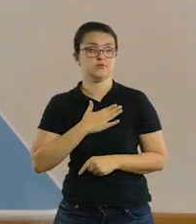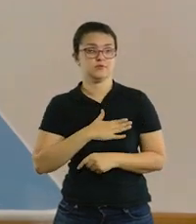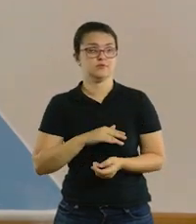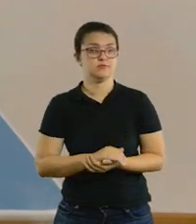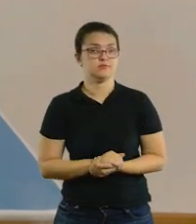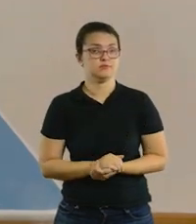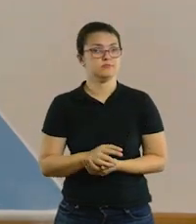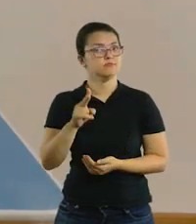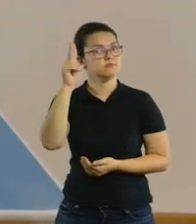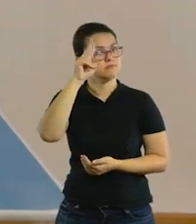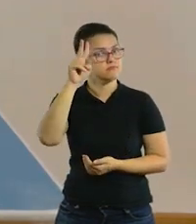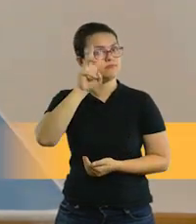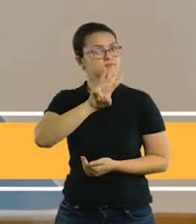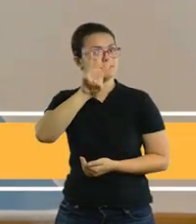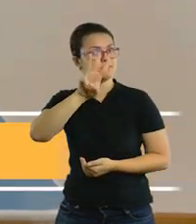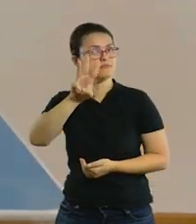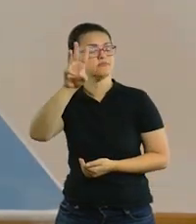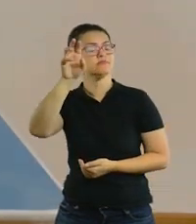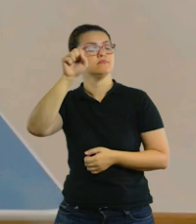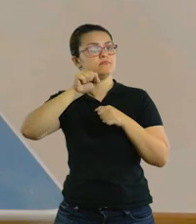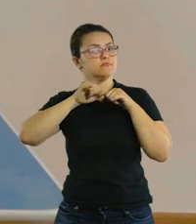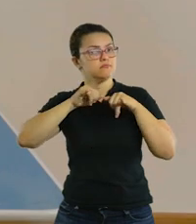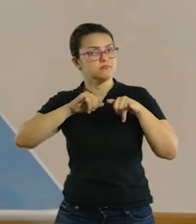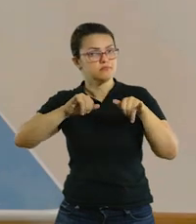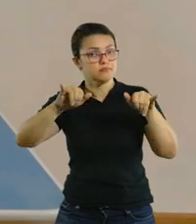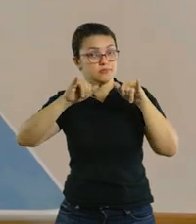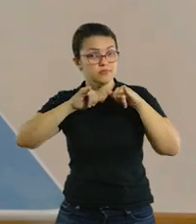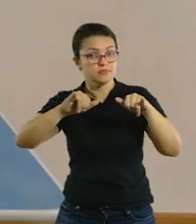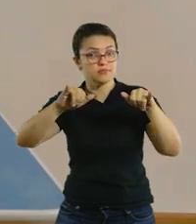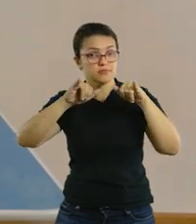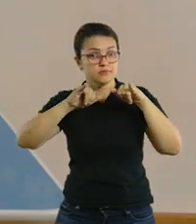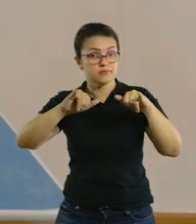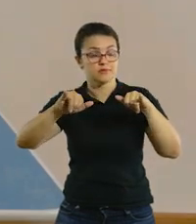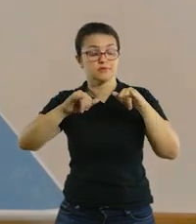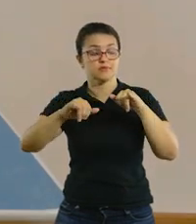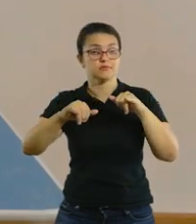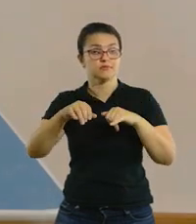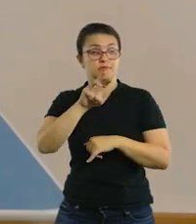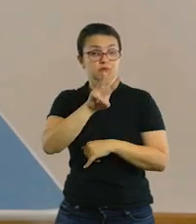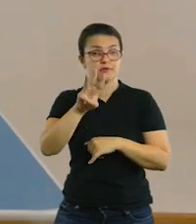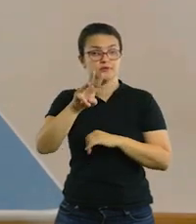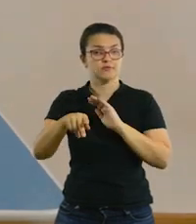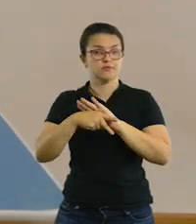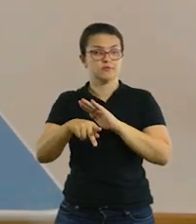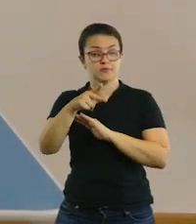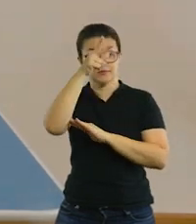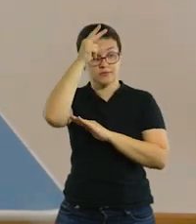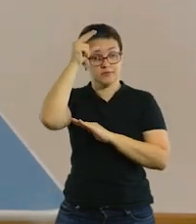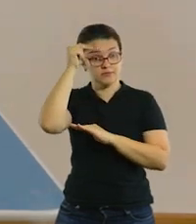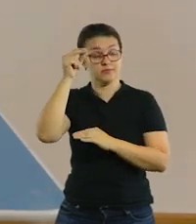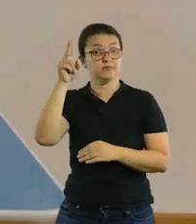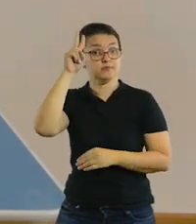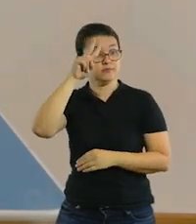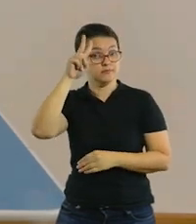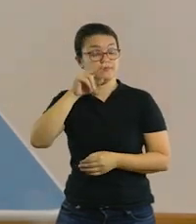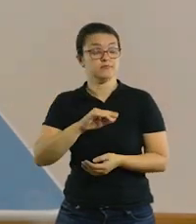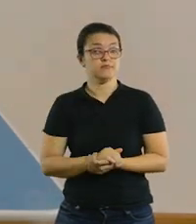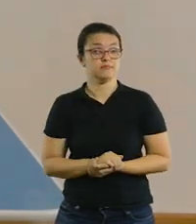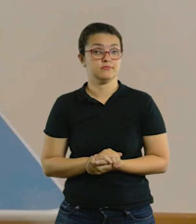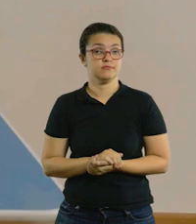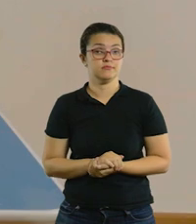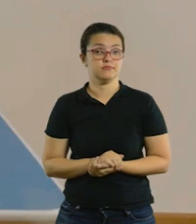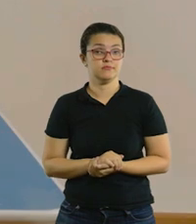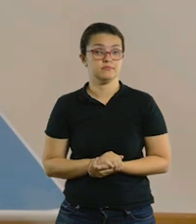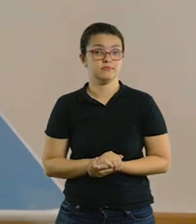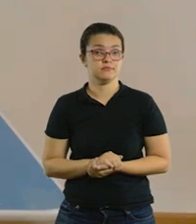vocês gostem. Não esqueçam de compartilhar no link lição de casa do site da prefeitura. E não esqueçam